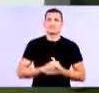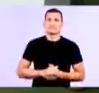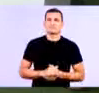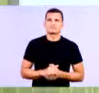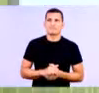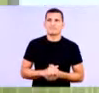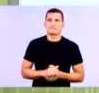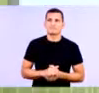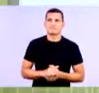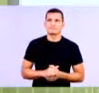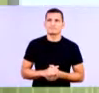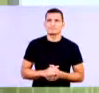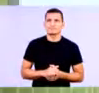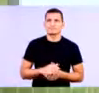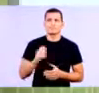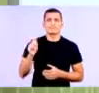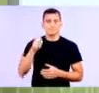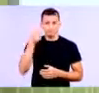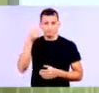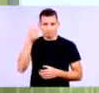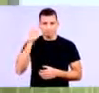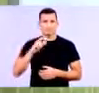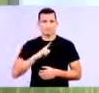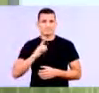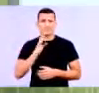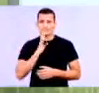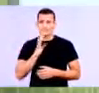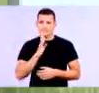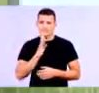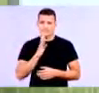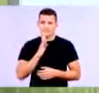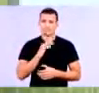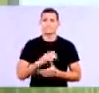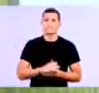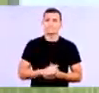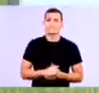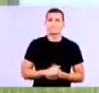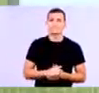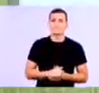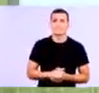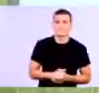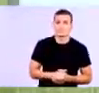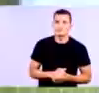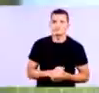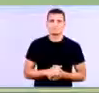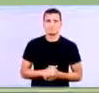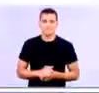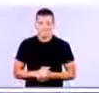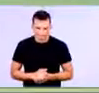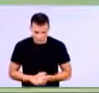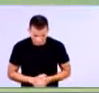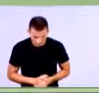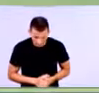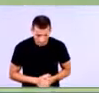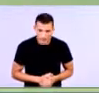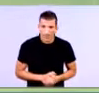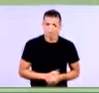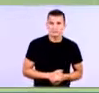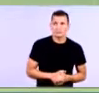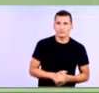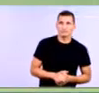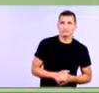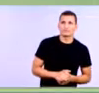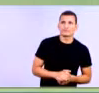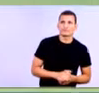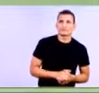né? Primeiro é ter o conhecimento, né? Ela existe, viu, gente? Esse é o primeiro ponto. Plano